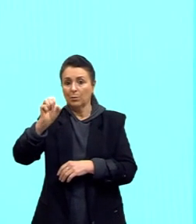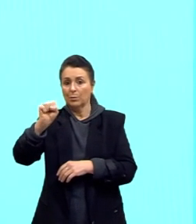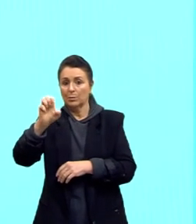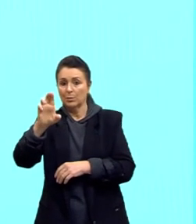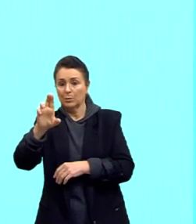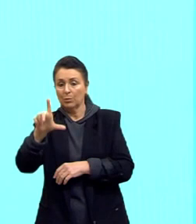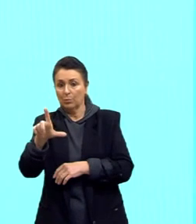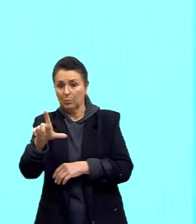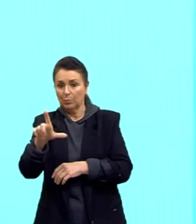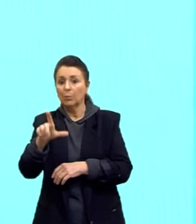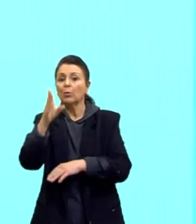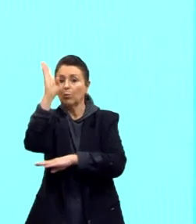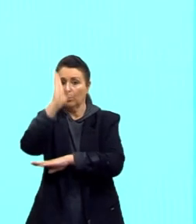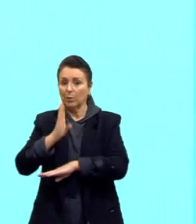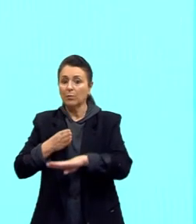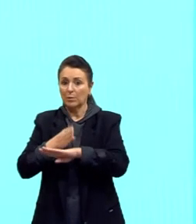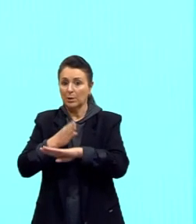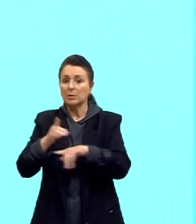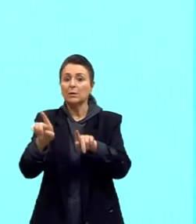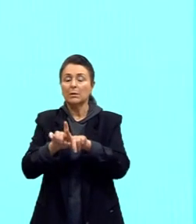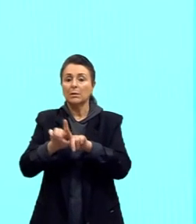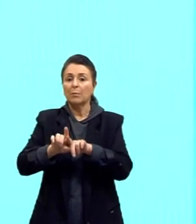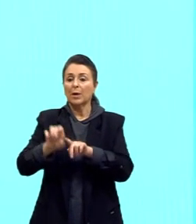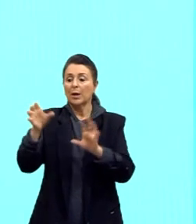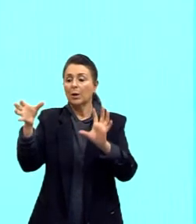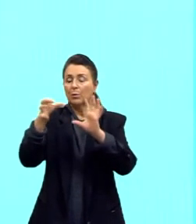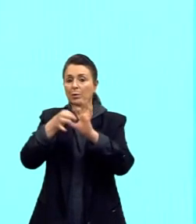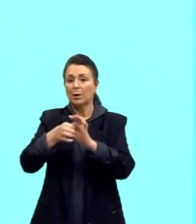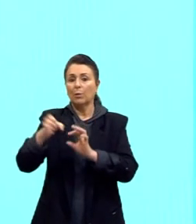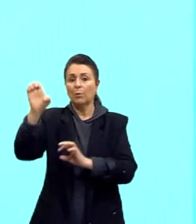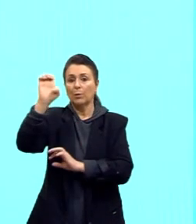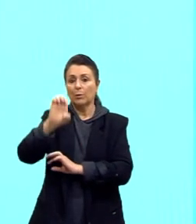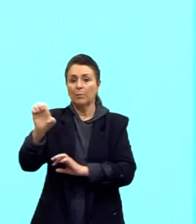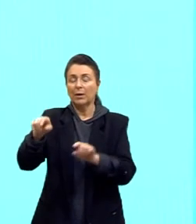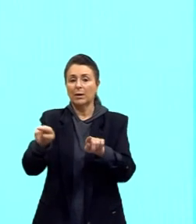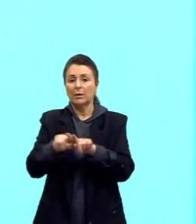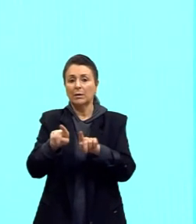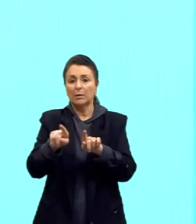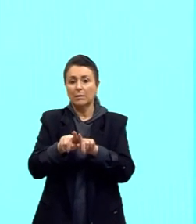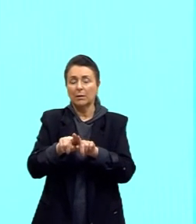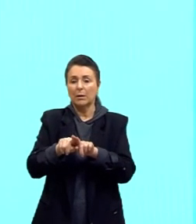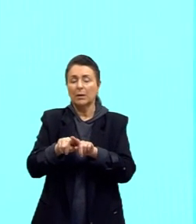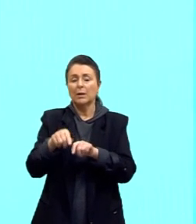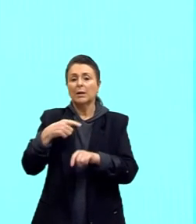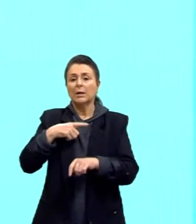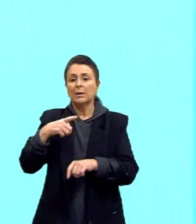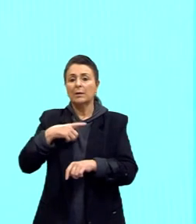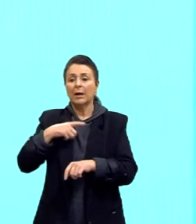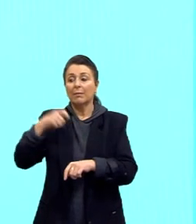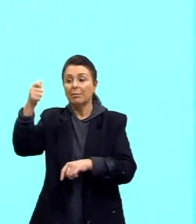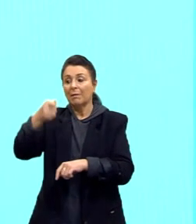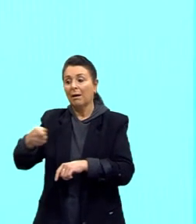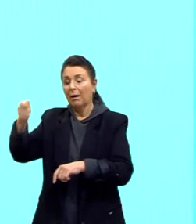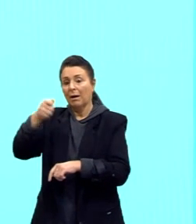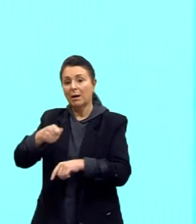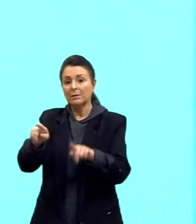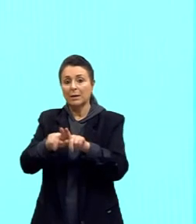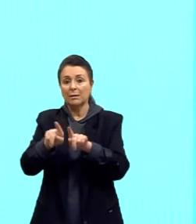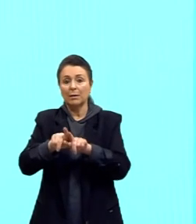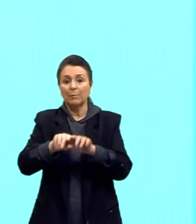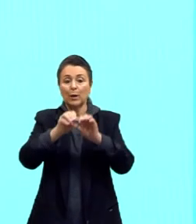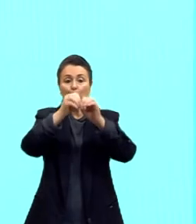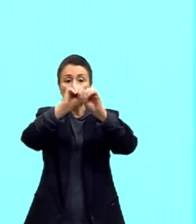gente já conhece a união europeia né e a PEC né Associação de cooperação econômica da Ásia e do pacífico